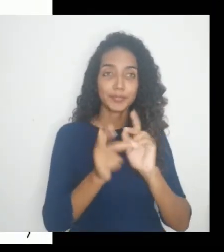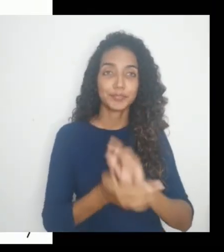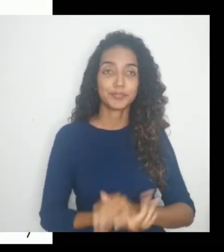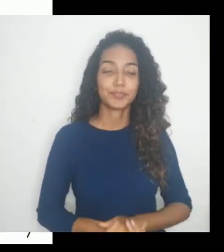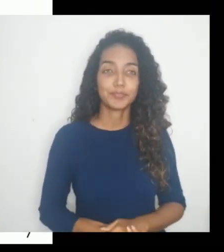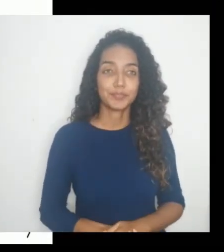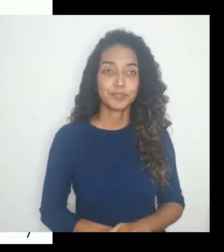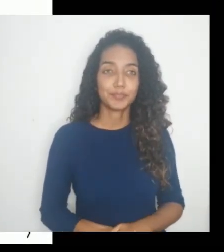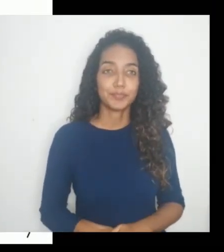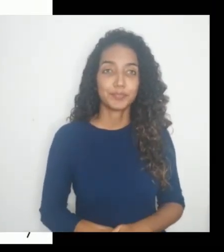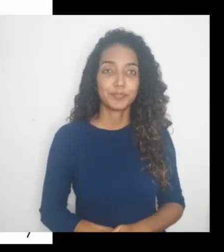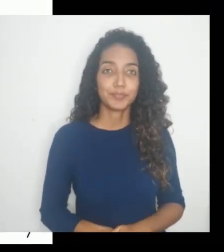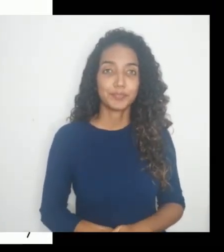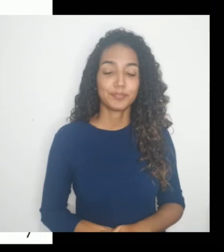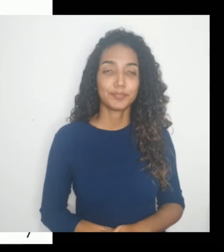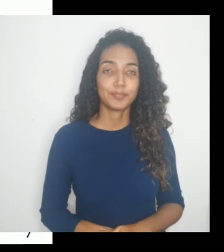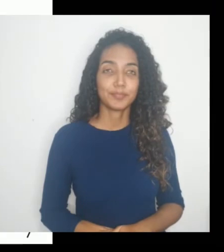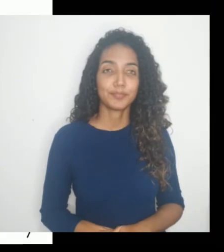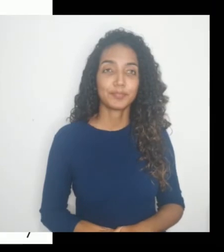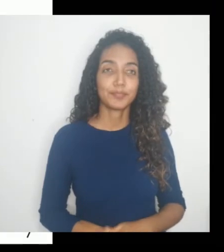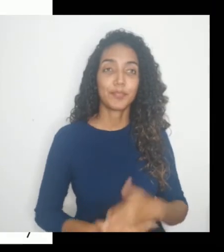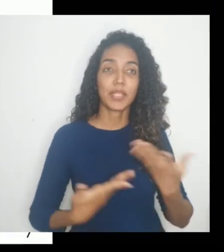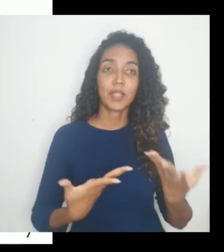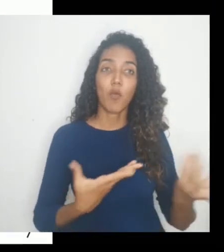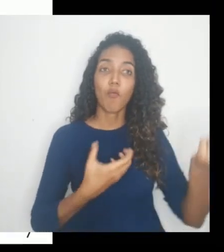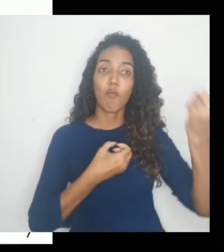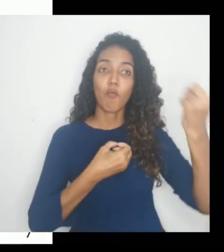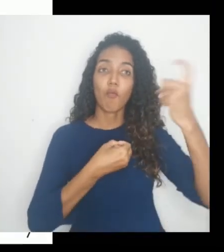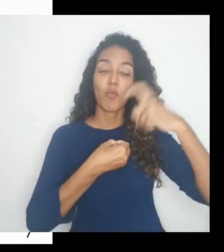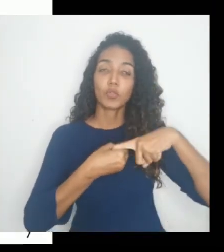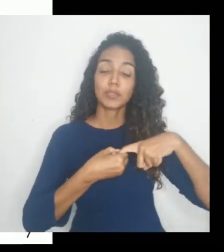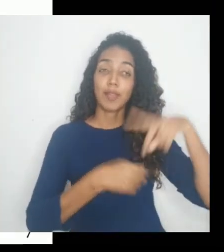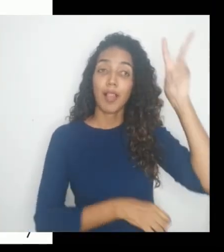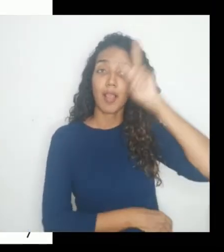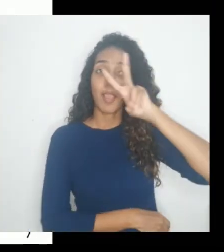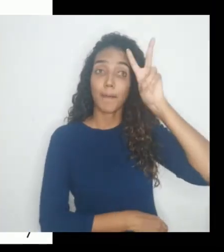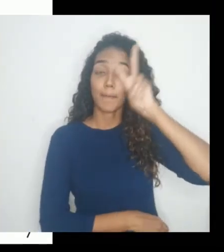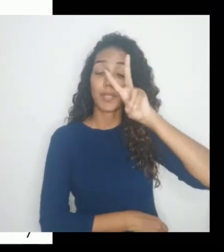Bom, então voltando e só lembrando como é a estrutura